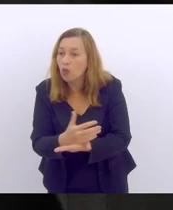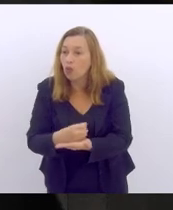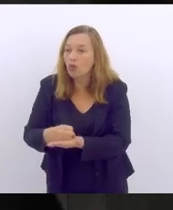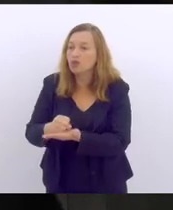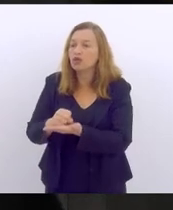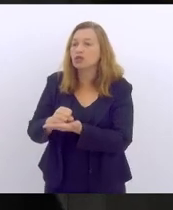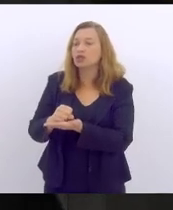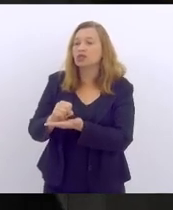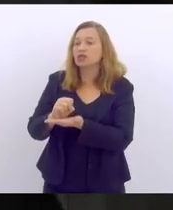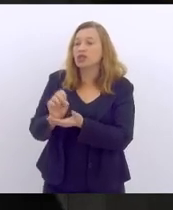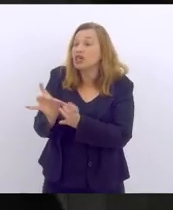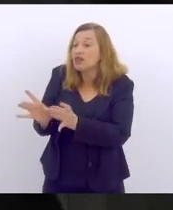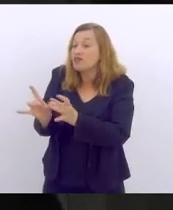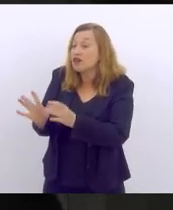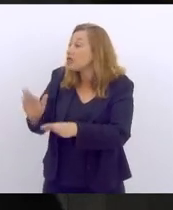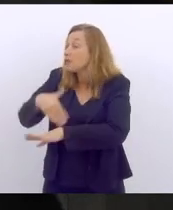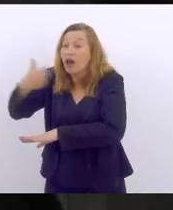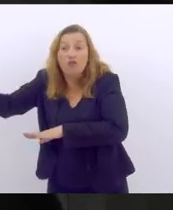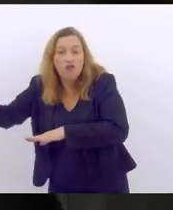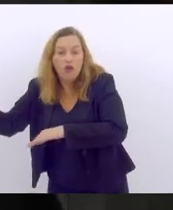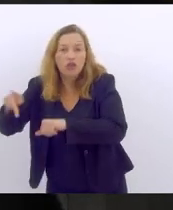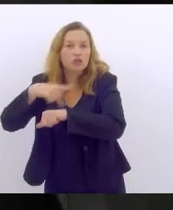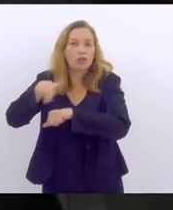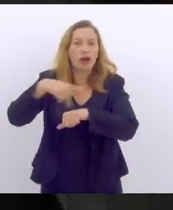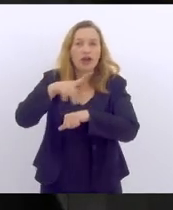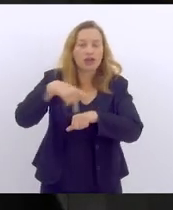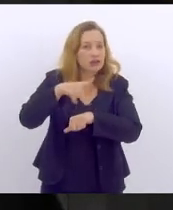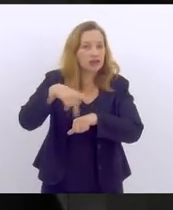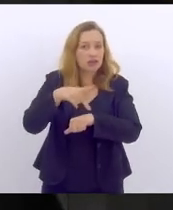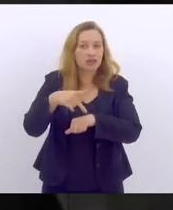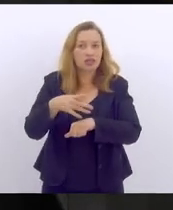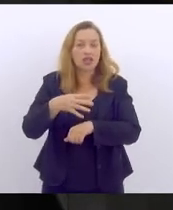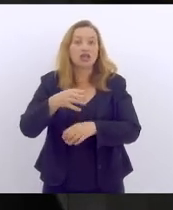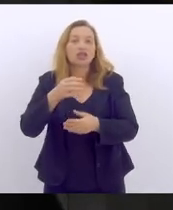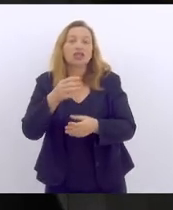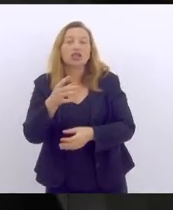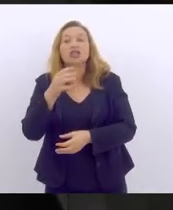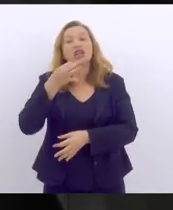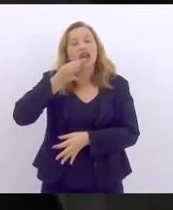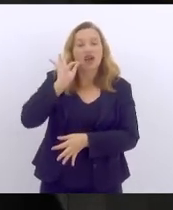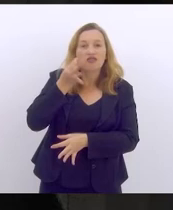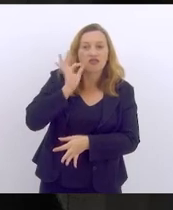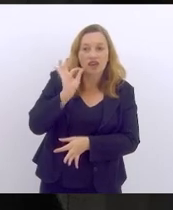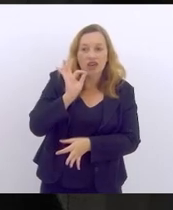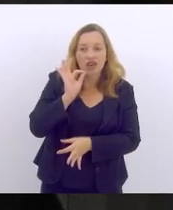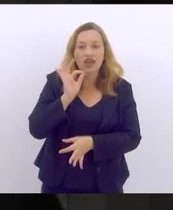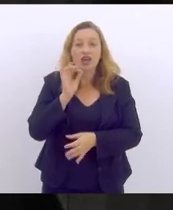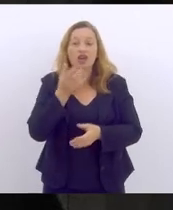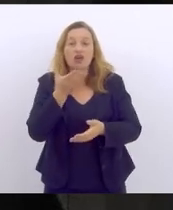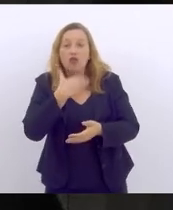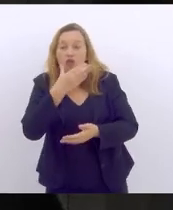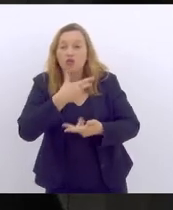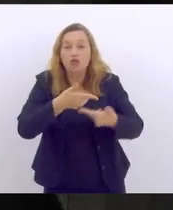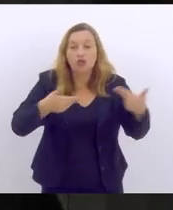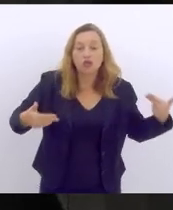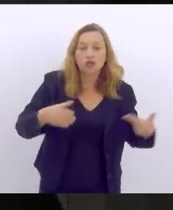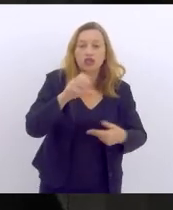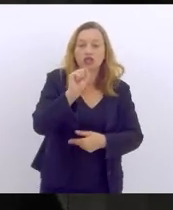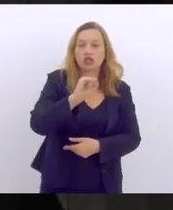vários gêneros trigo milho café carnes frutas soja